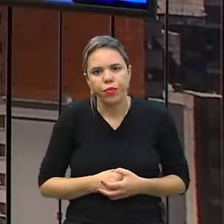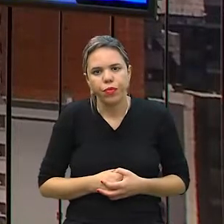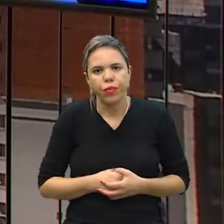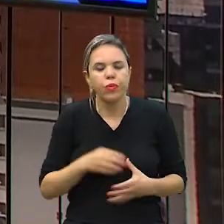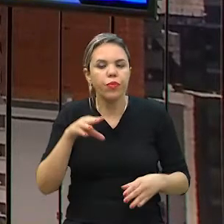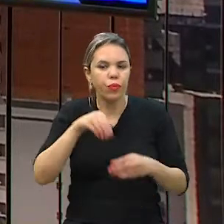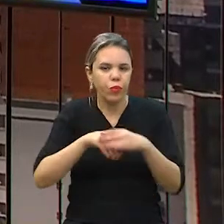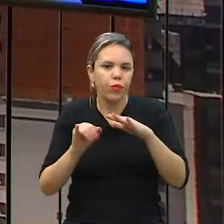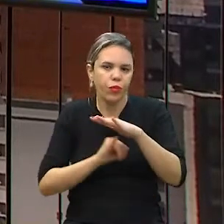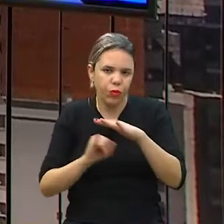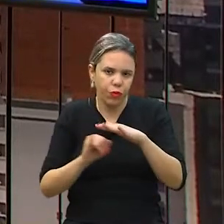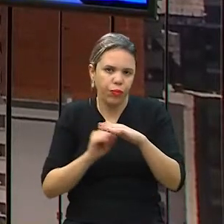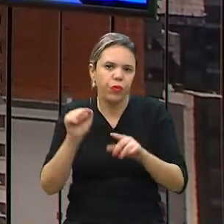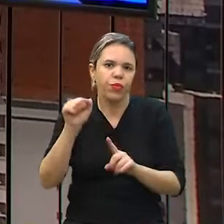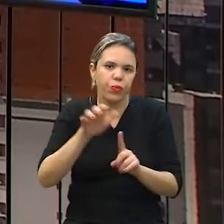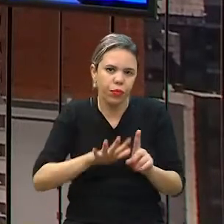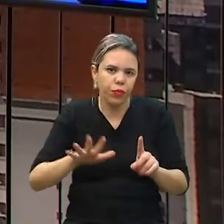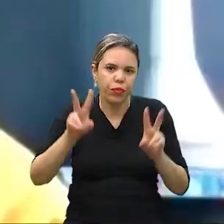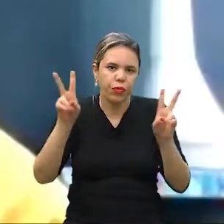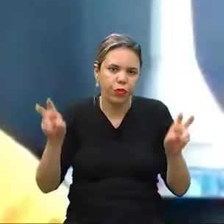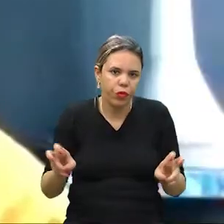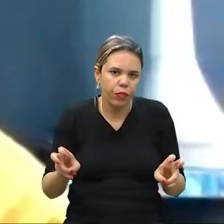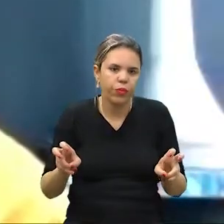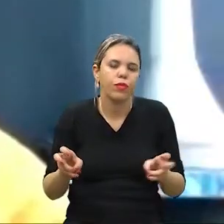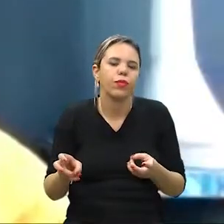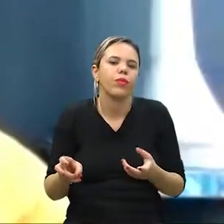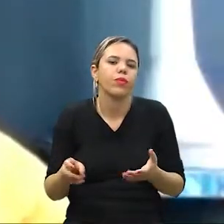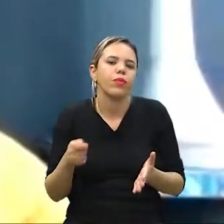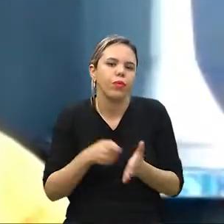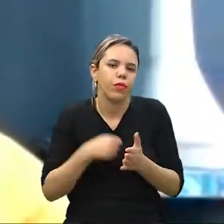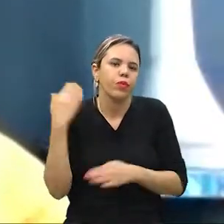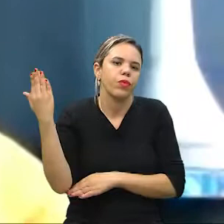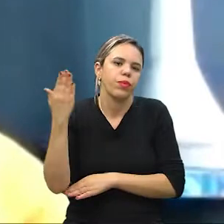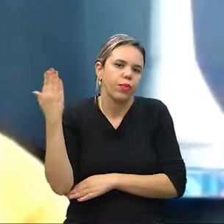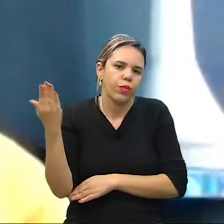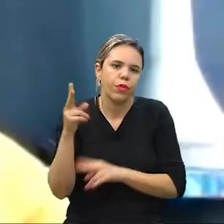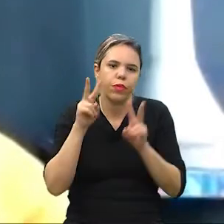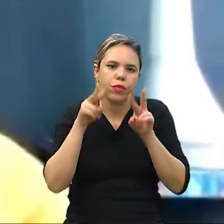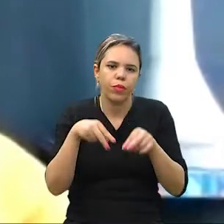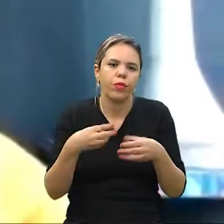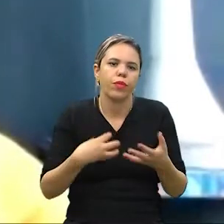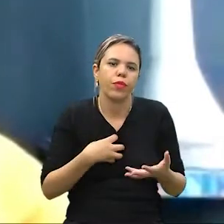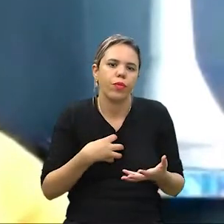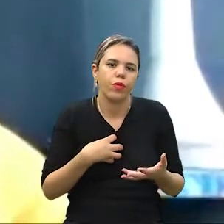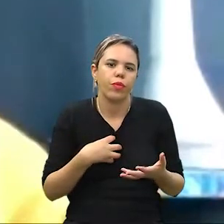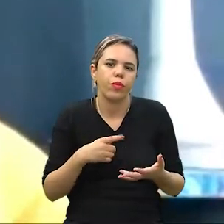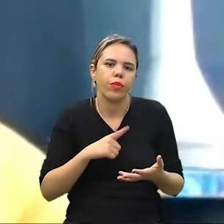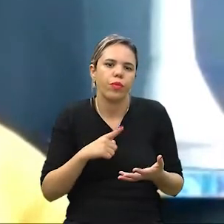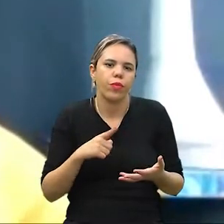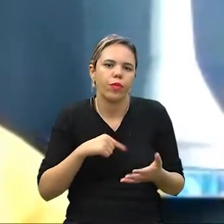Dentro do Instituto Clima e Sociedade, eu coordeno um portfólio de política climática, que é olhar como a gente pode